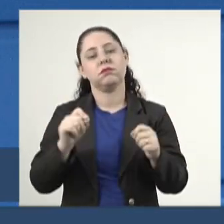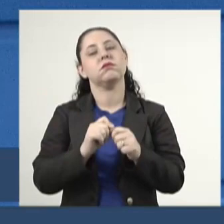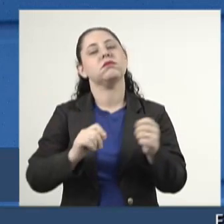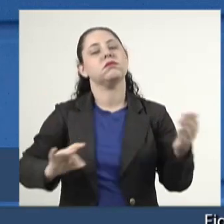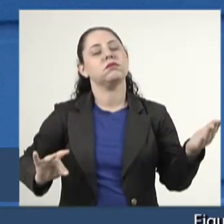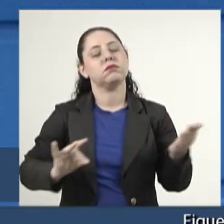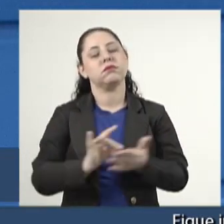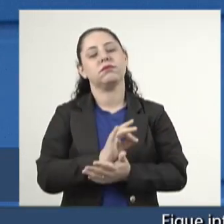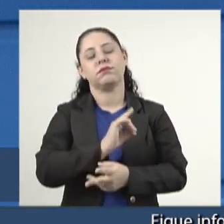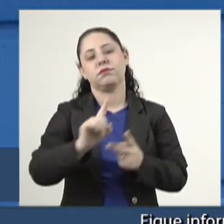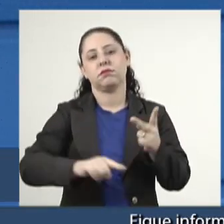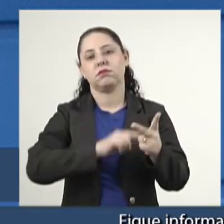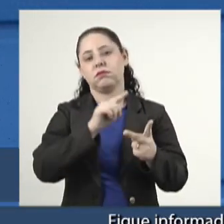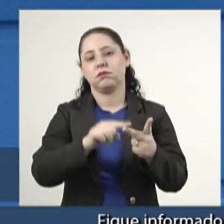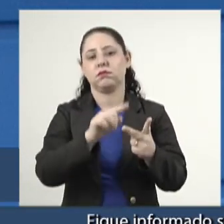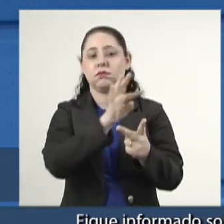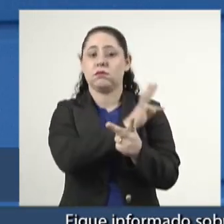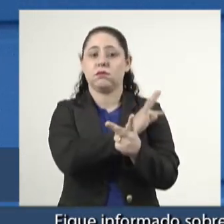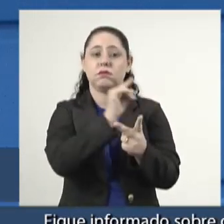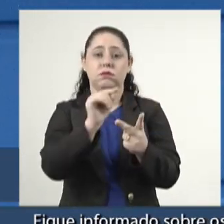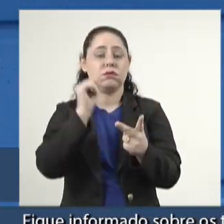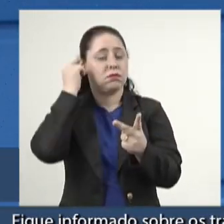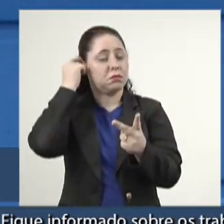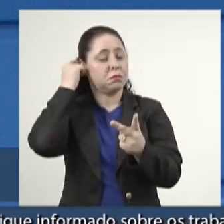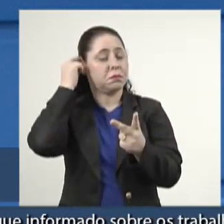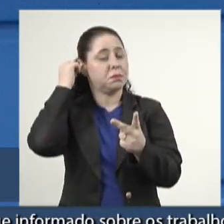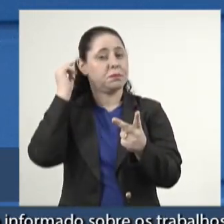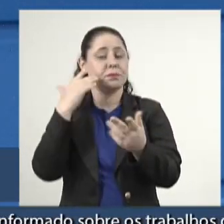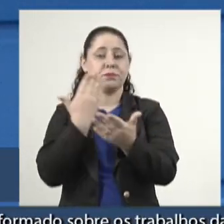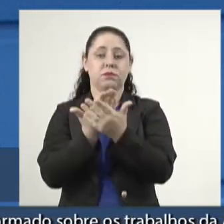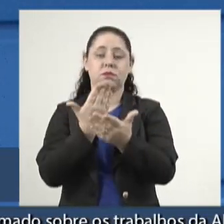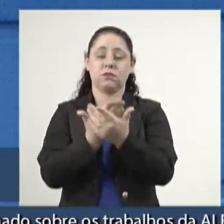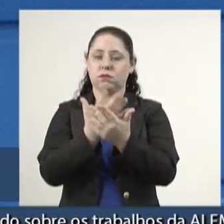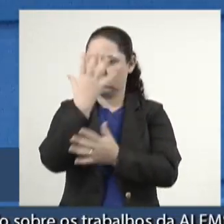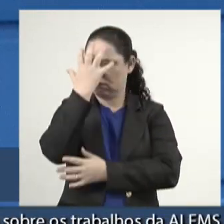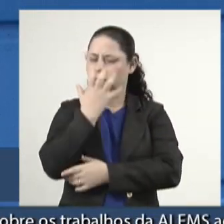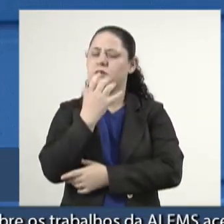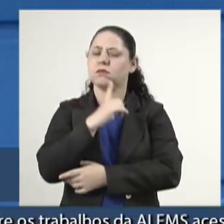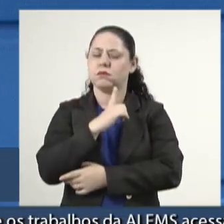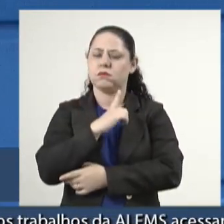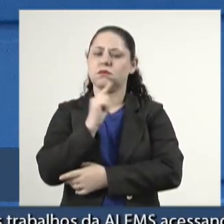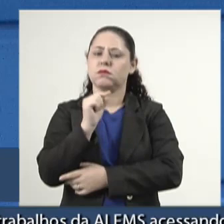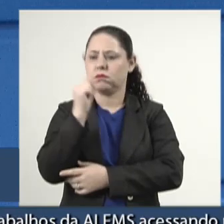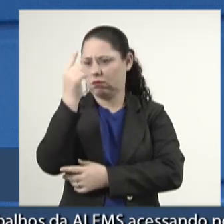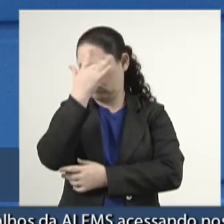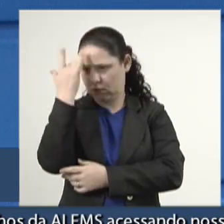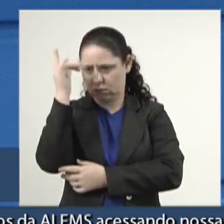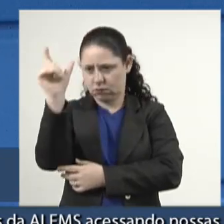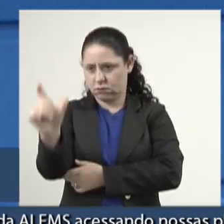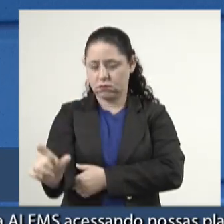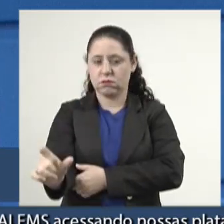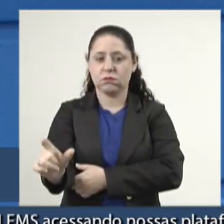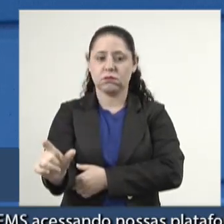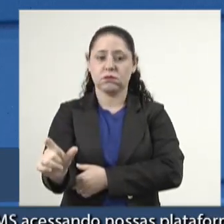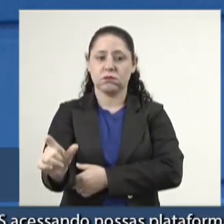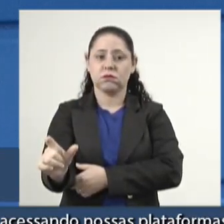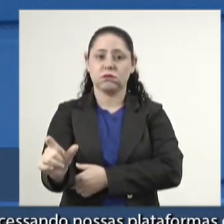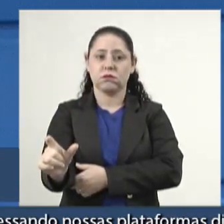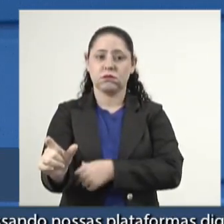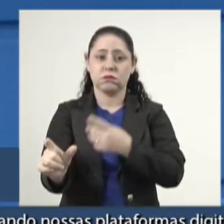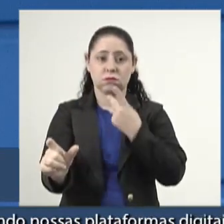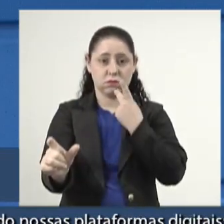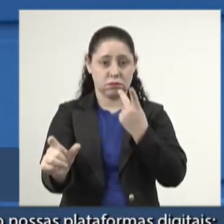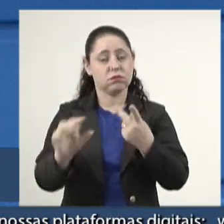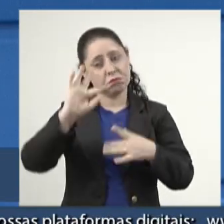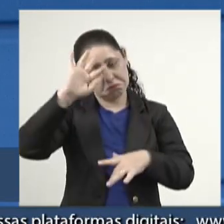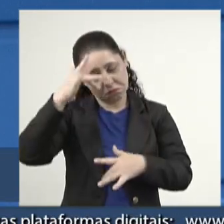registro. Segundo, tecnicamente, existe um estudo muito sério e tem uma pessoa o qual gostaria de render